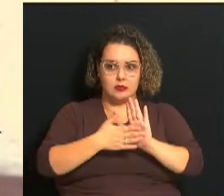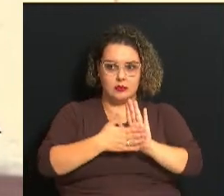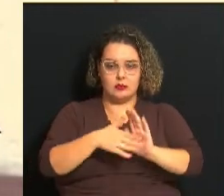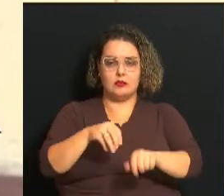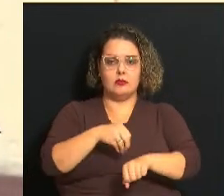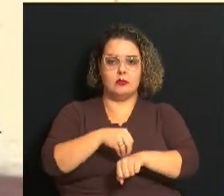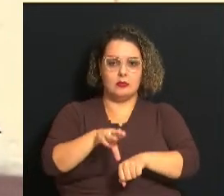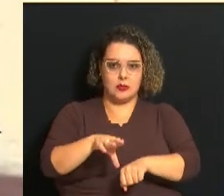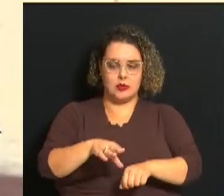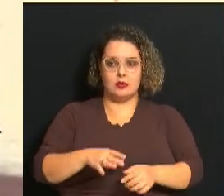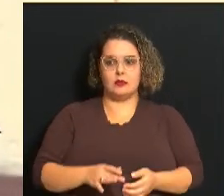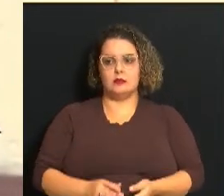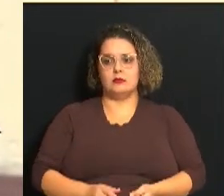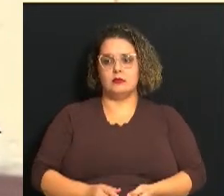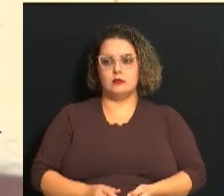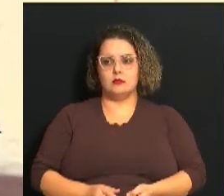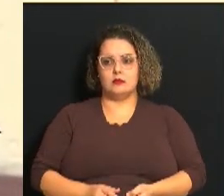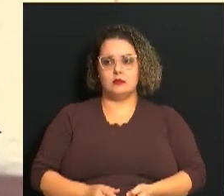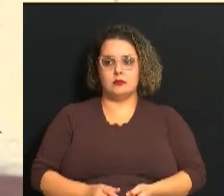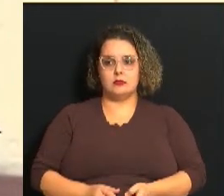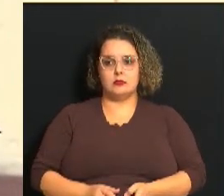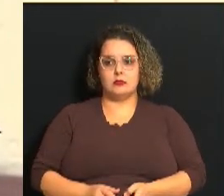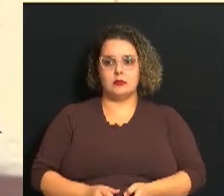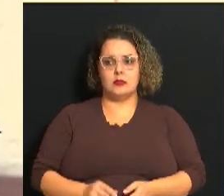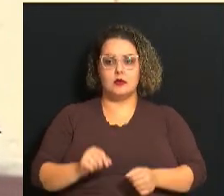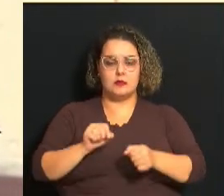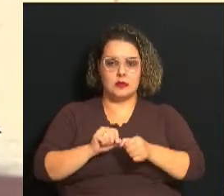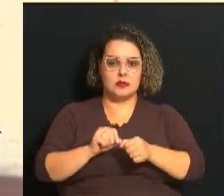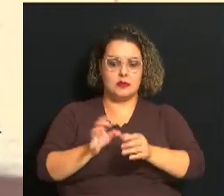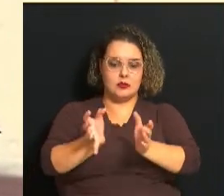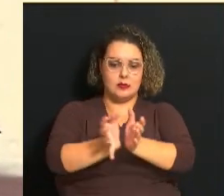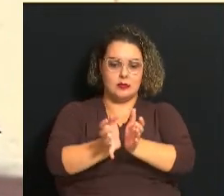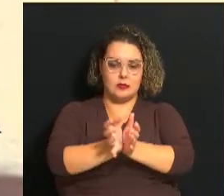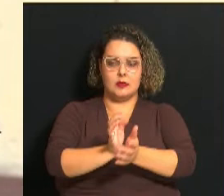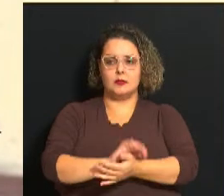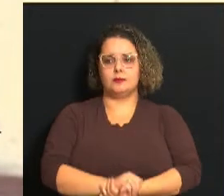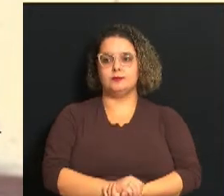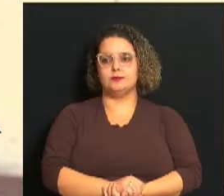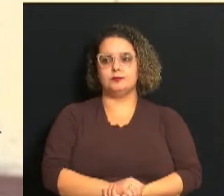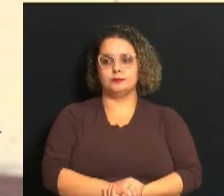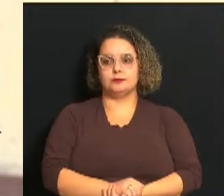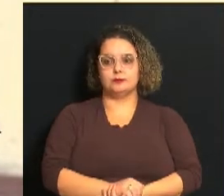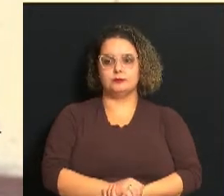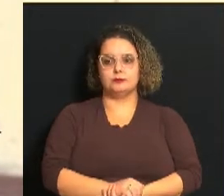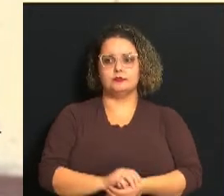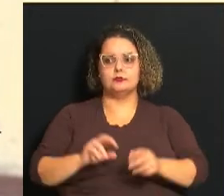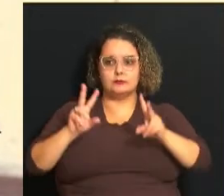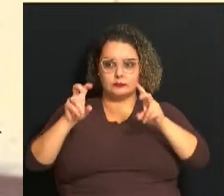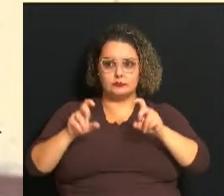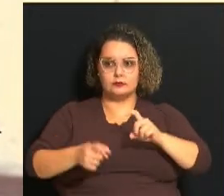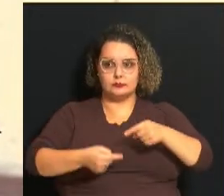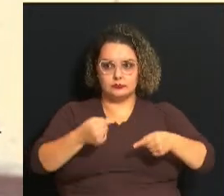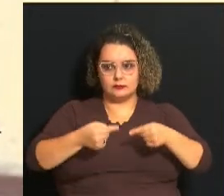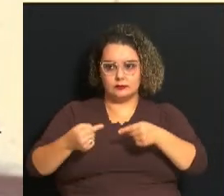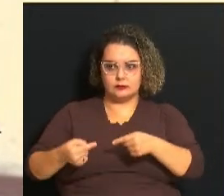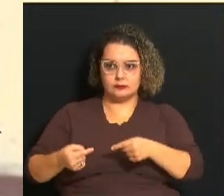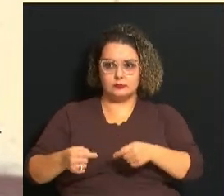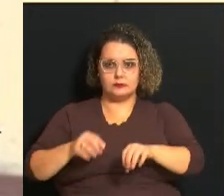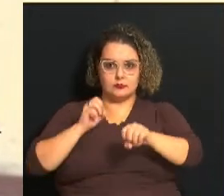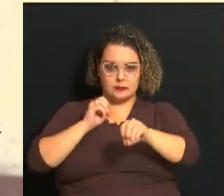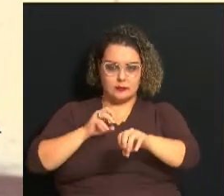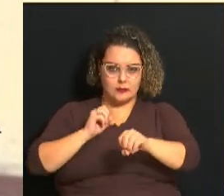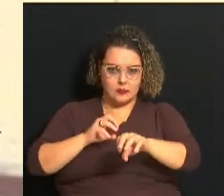encaminhamento que a gente possa fazer enquanto comissão Então teve um tema que nós discutimos aqui sobre educação